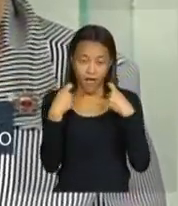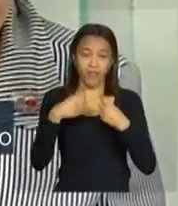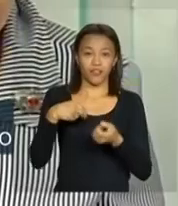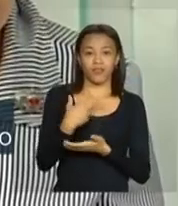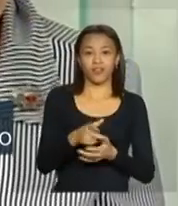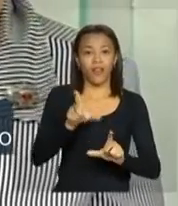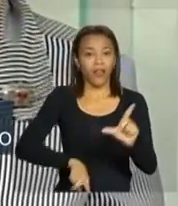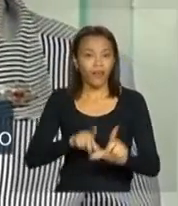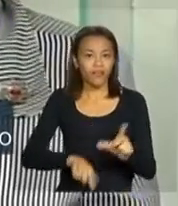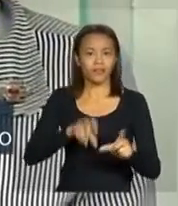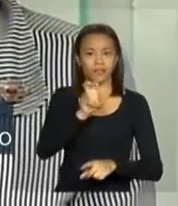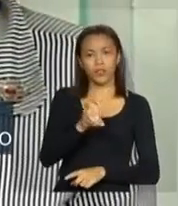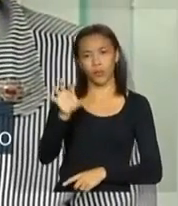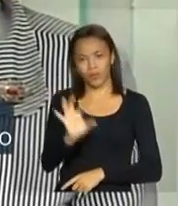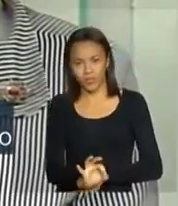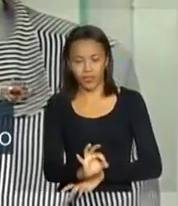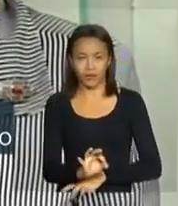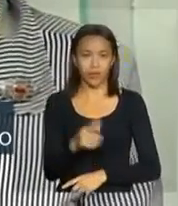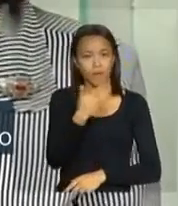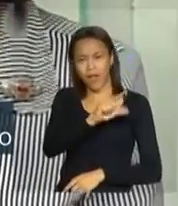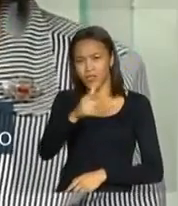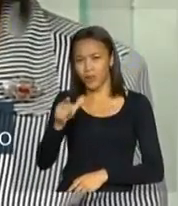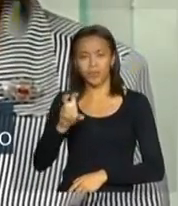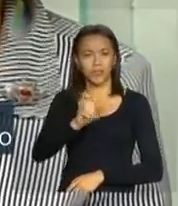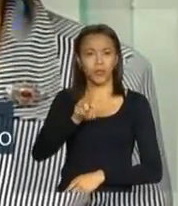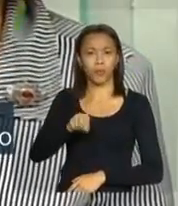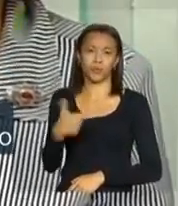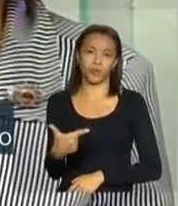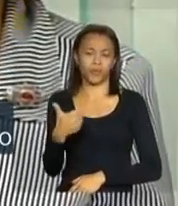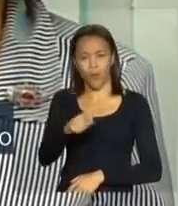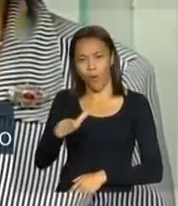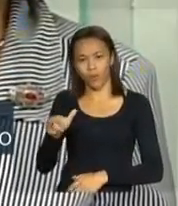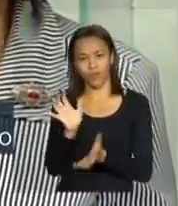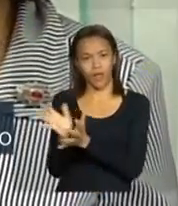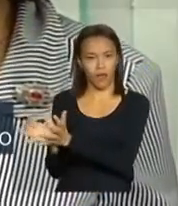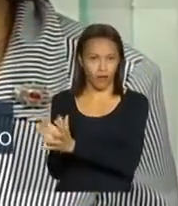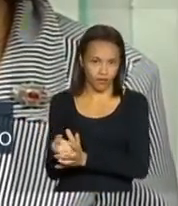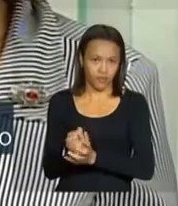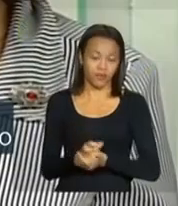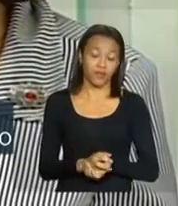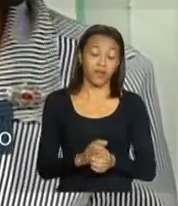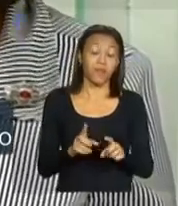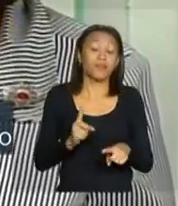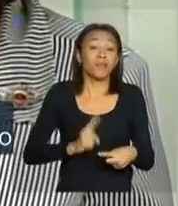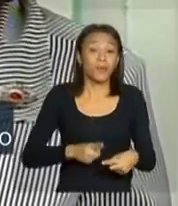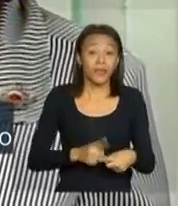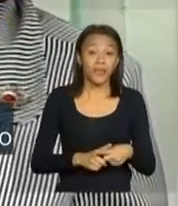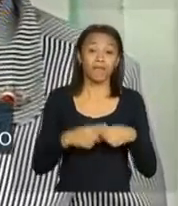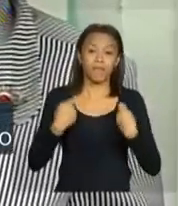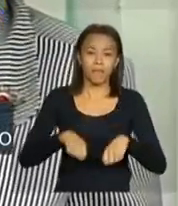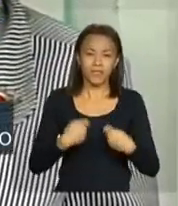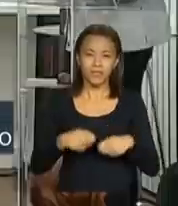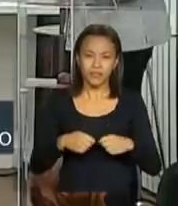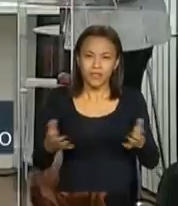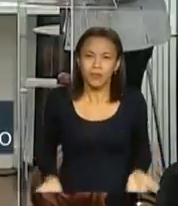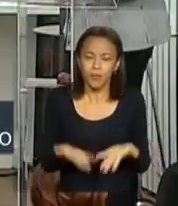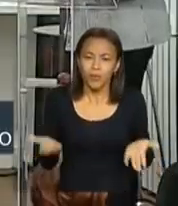5%. Demais áreas, 5,2%. Aqui entram as hards. Mas é porque precisa um